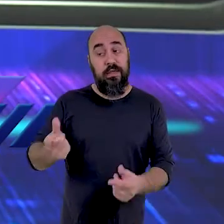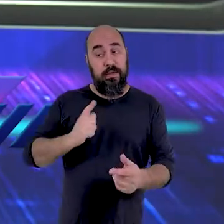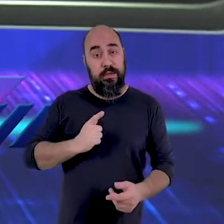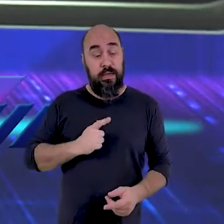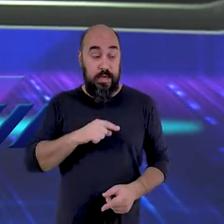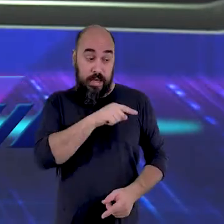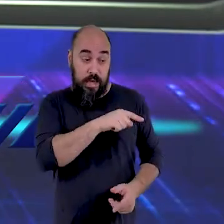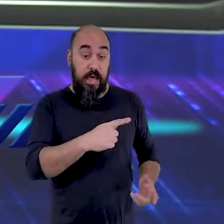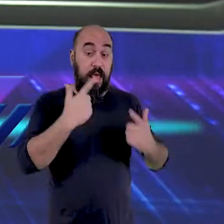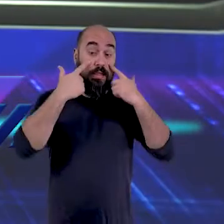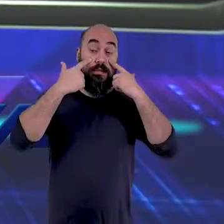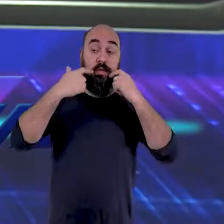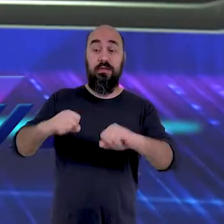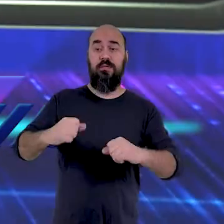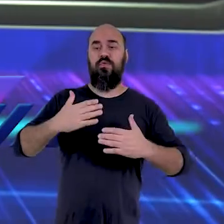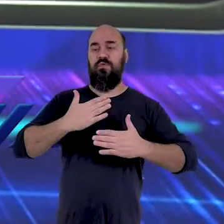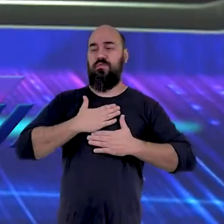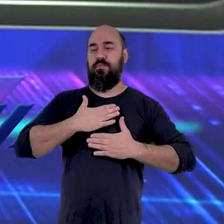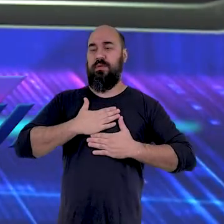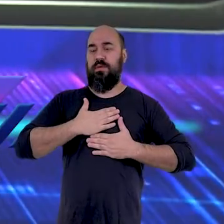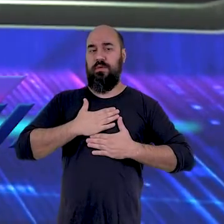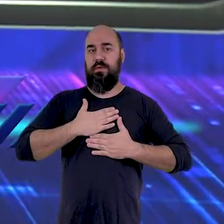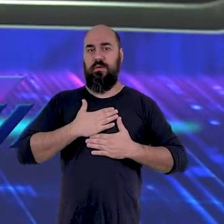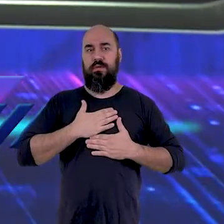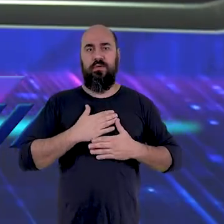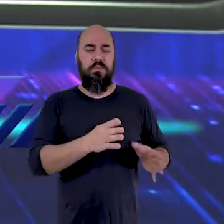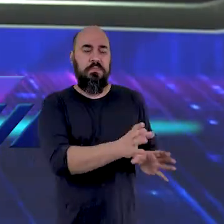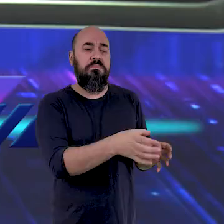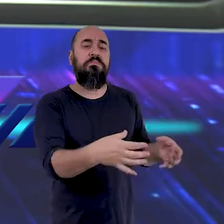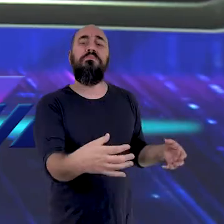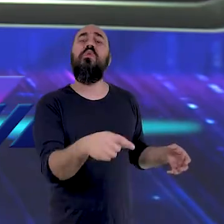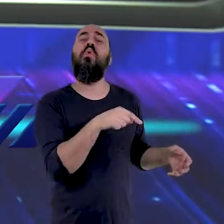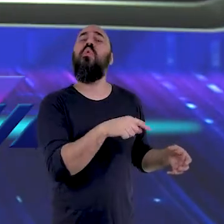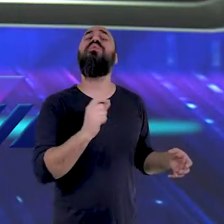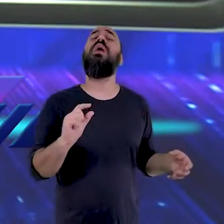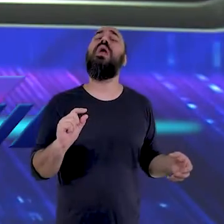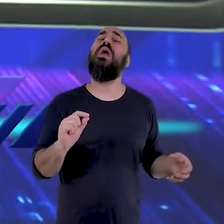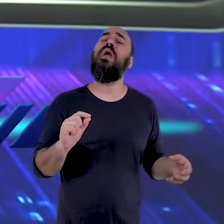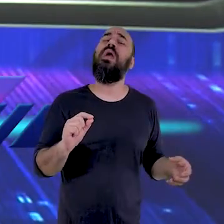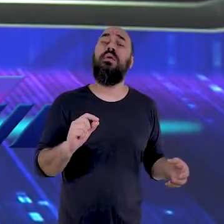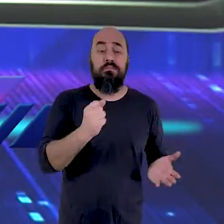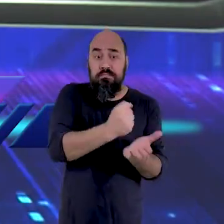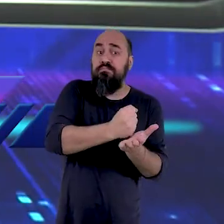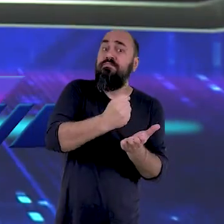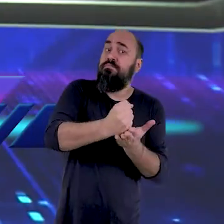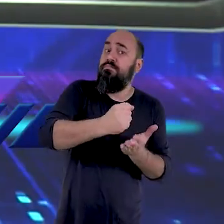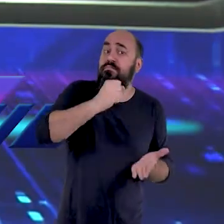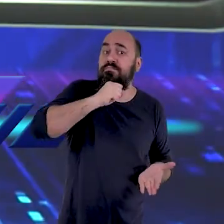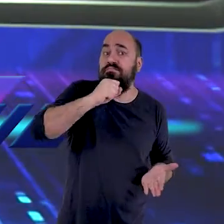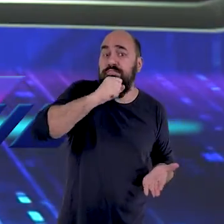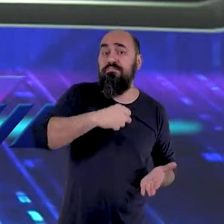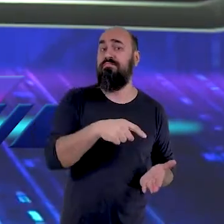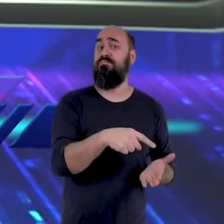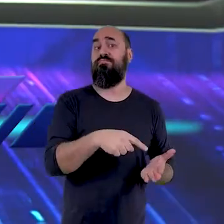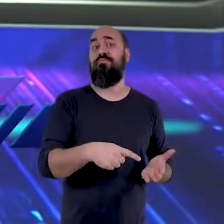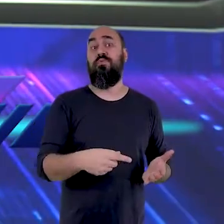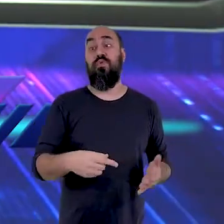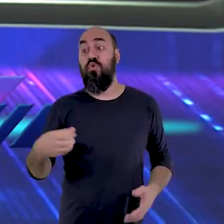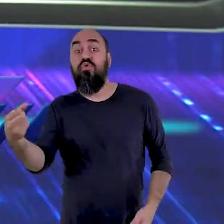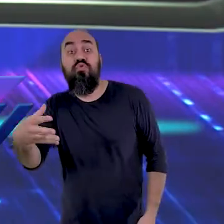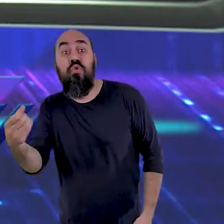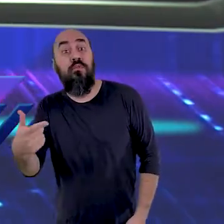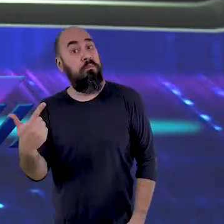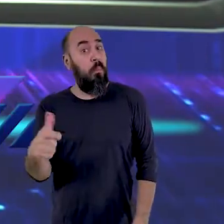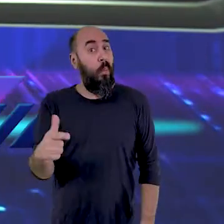a Bíblia é que testifica de mim, ele estava se referindo ao Antigo Testamento. Porque o Novo Testamento não estava